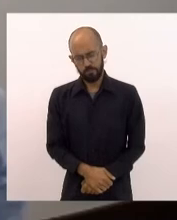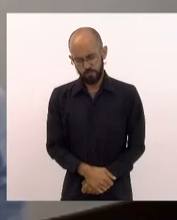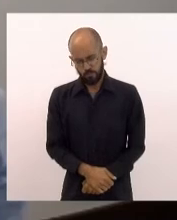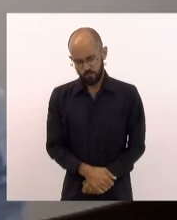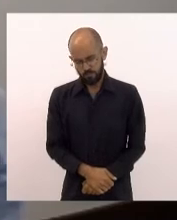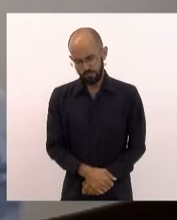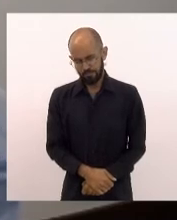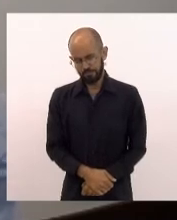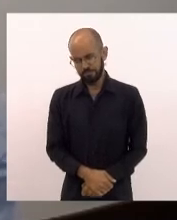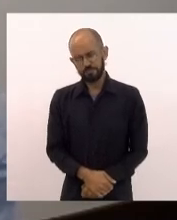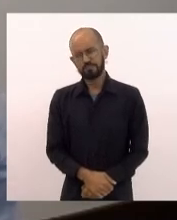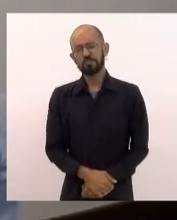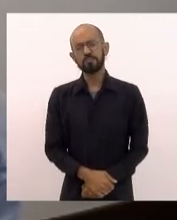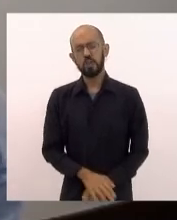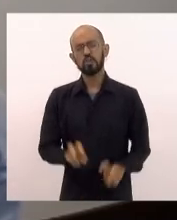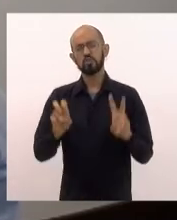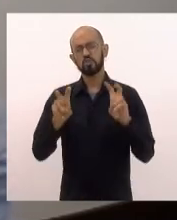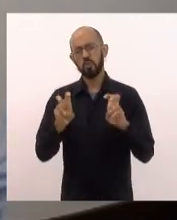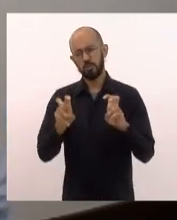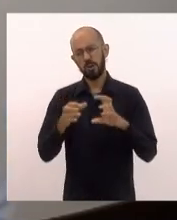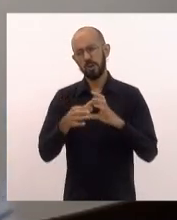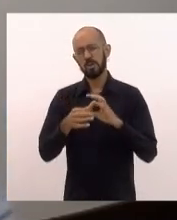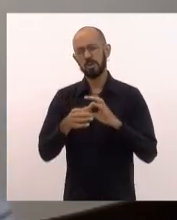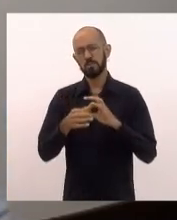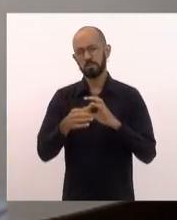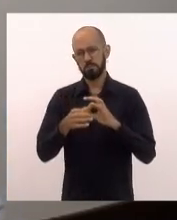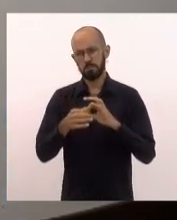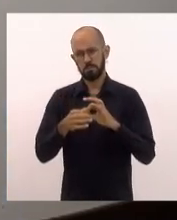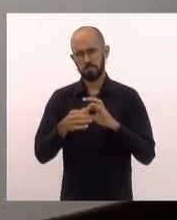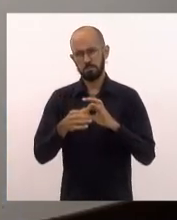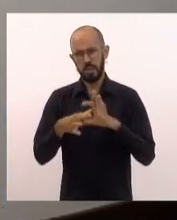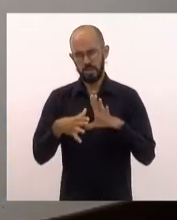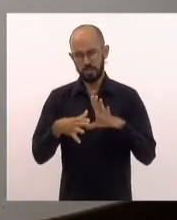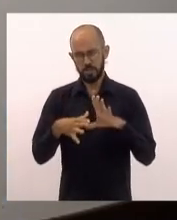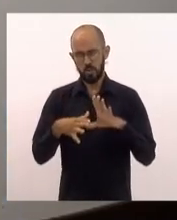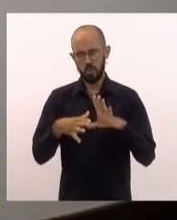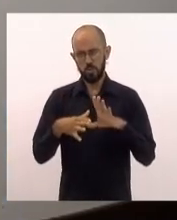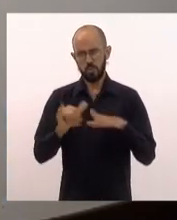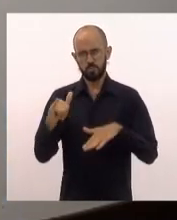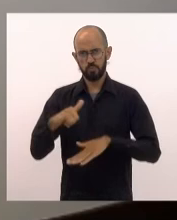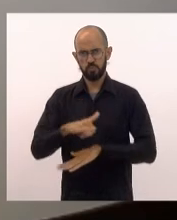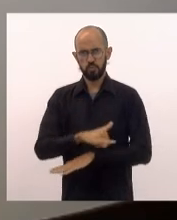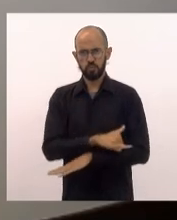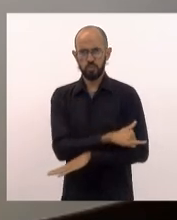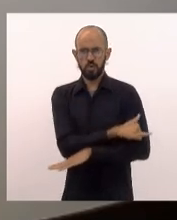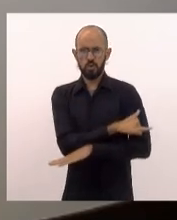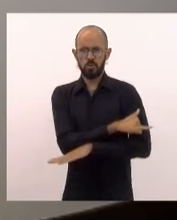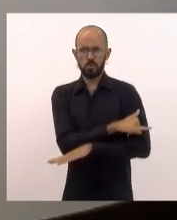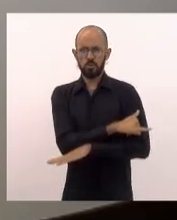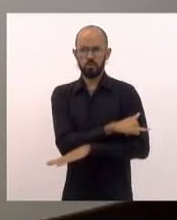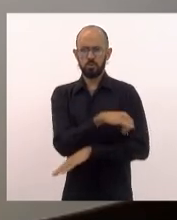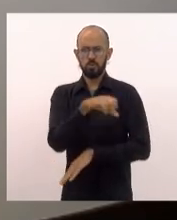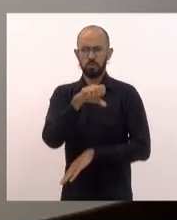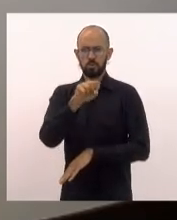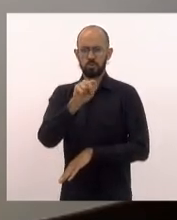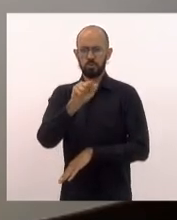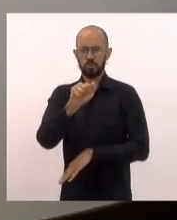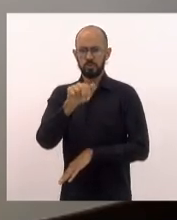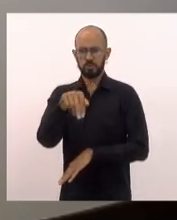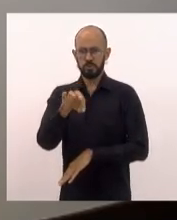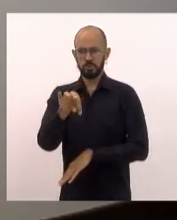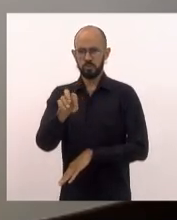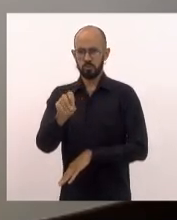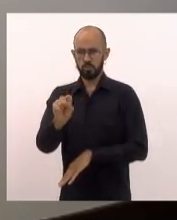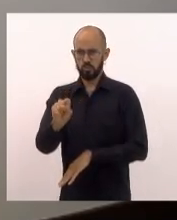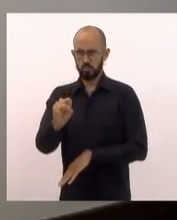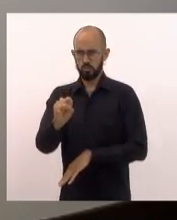sobre a concessão, o modelo de concessão do aeroporto Santos Dumont, não é?